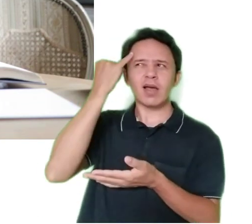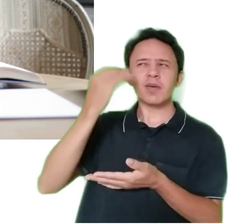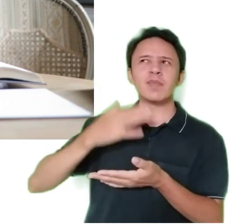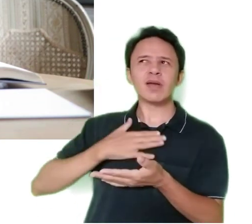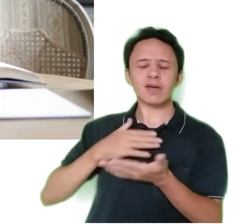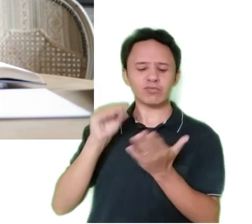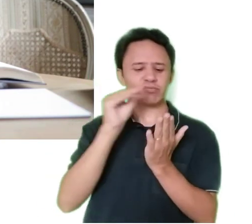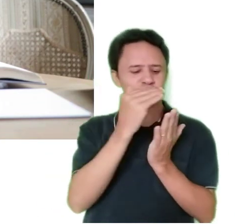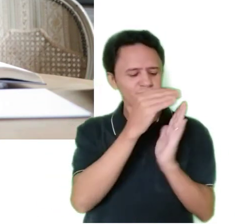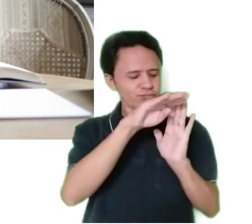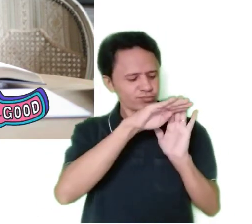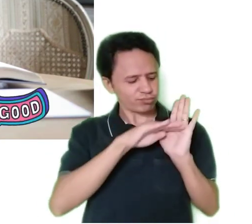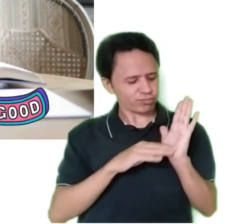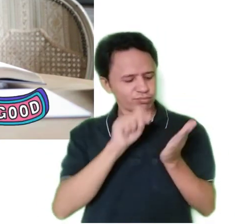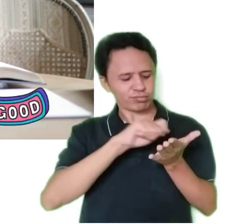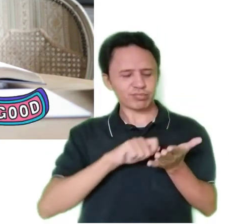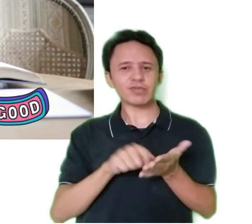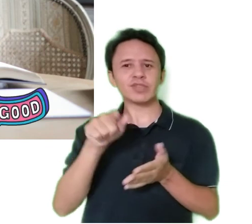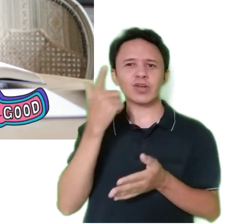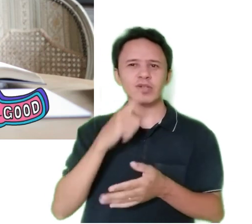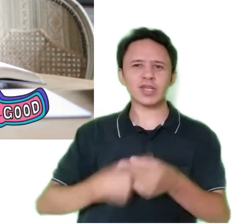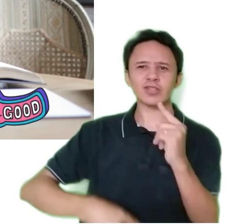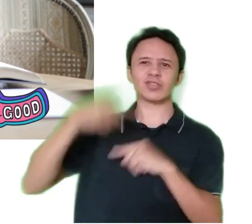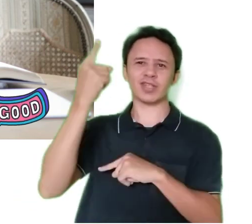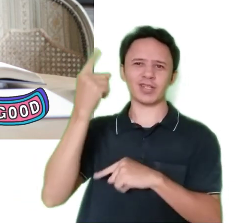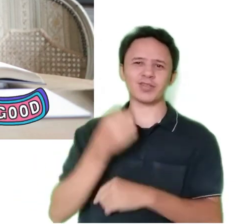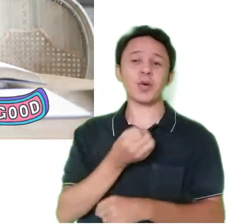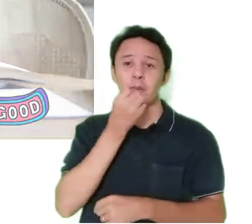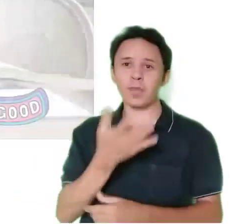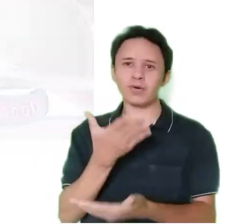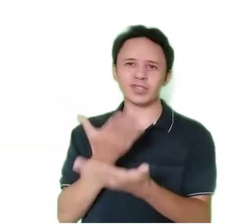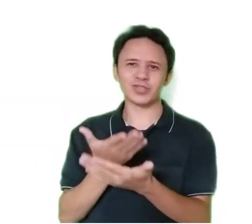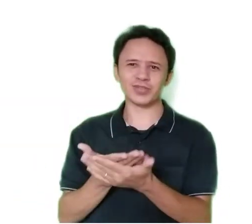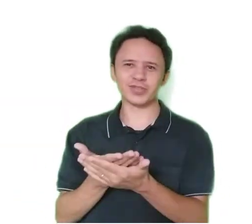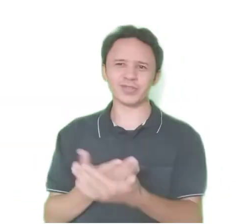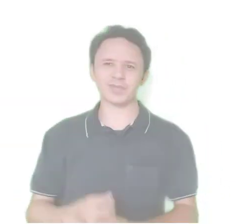e seja uma pessoa de sucesso. Bons estudos!